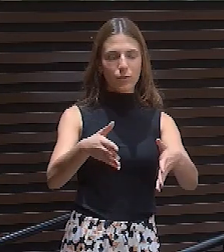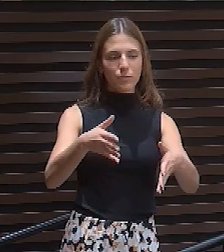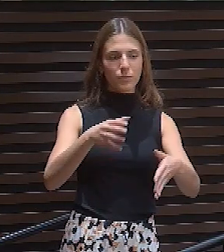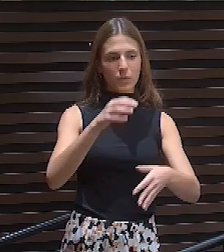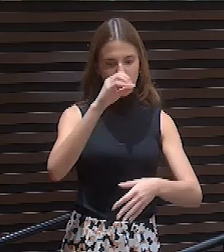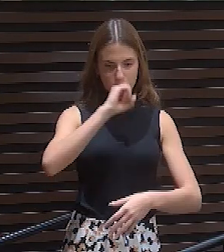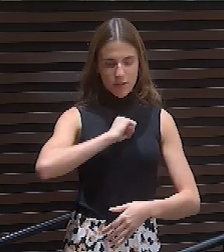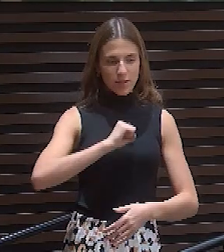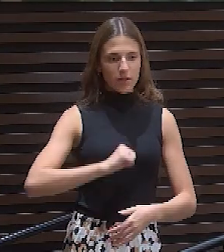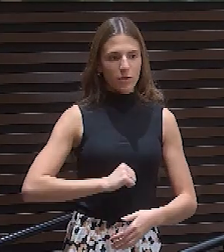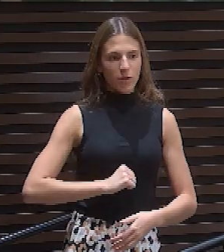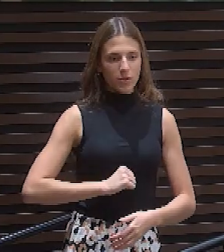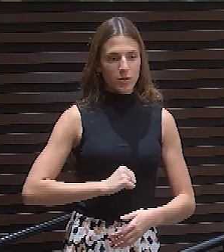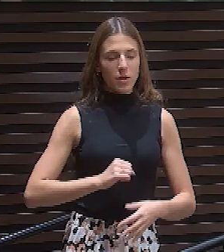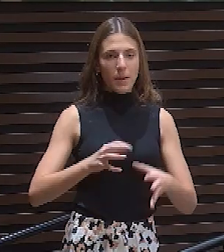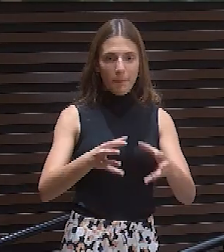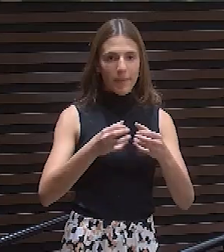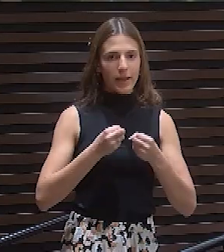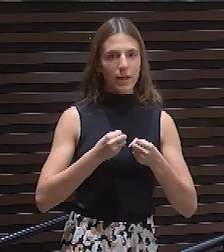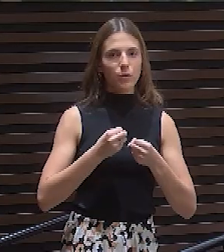tomai 12 pedras,